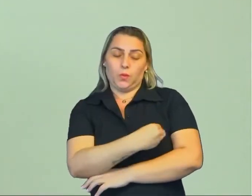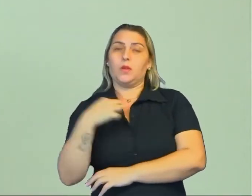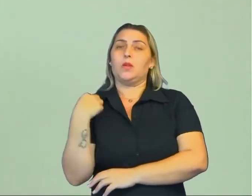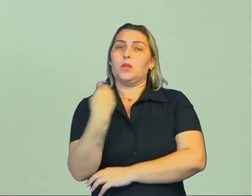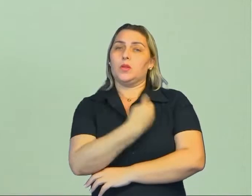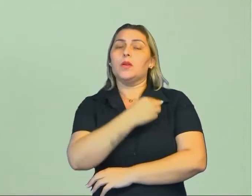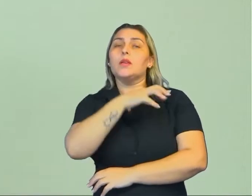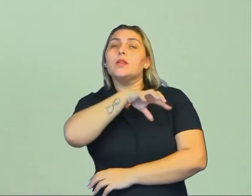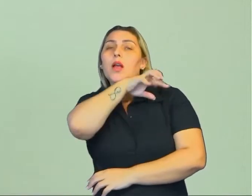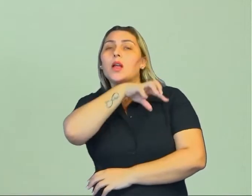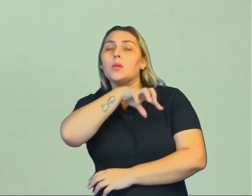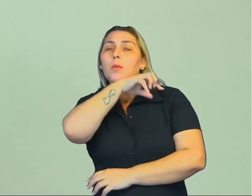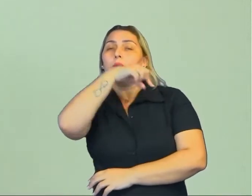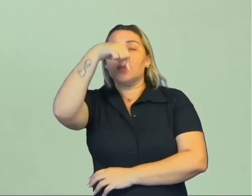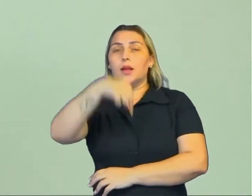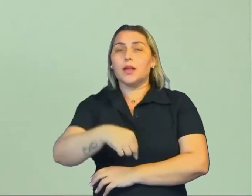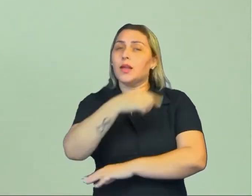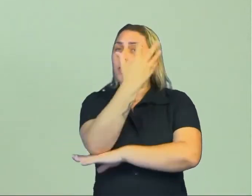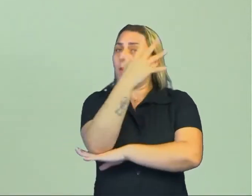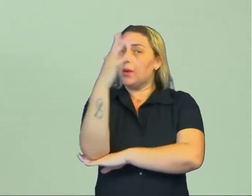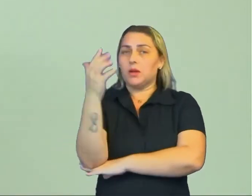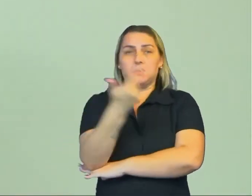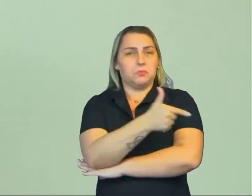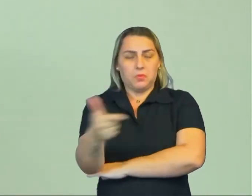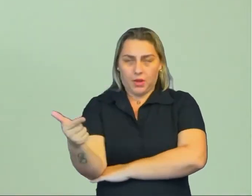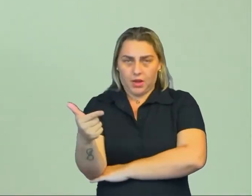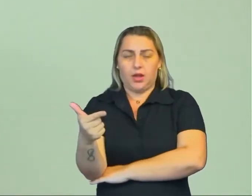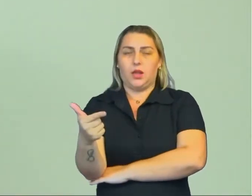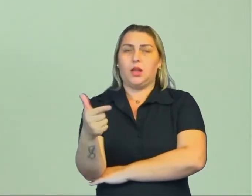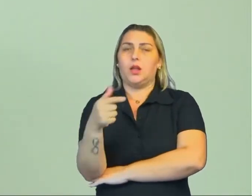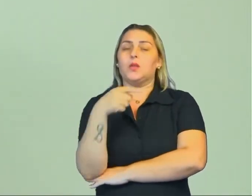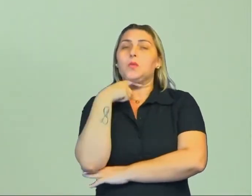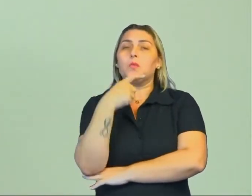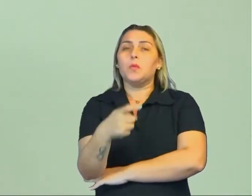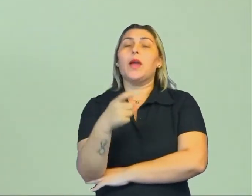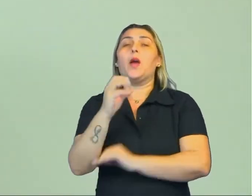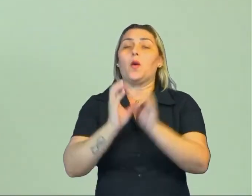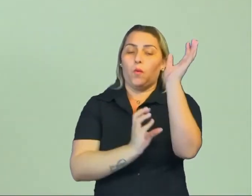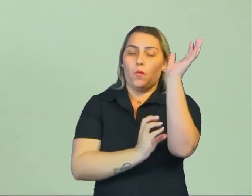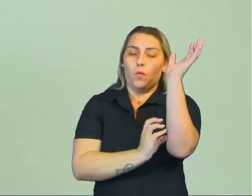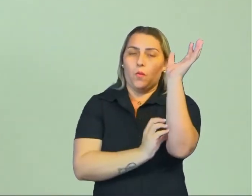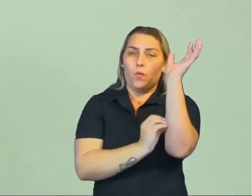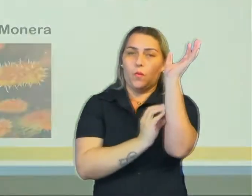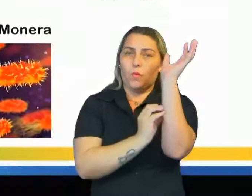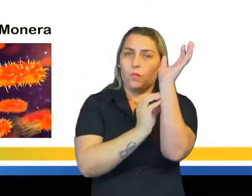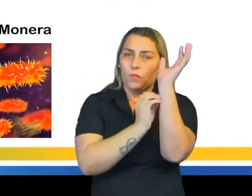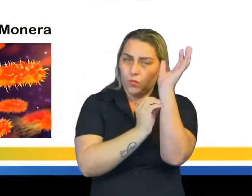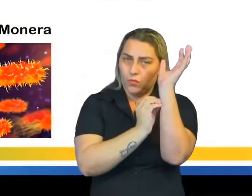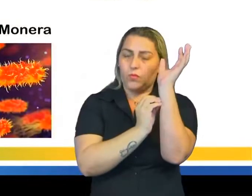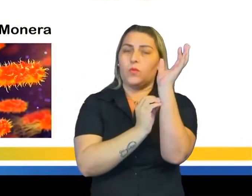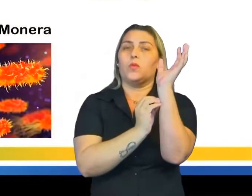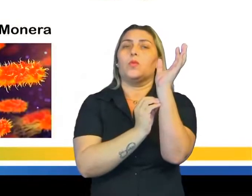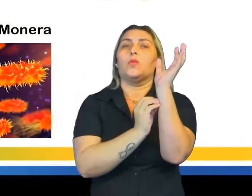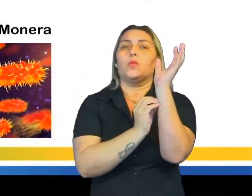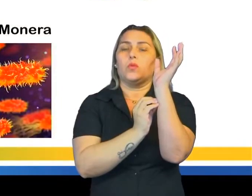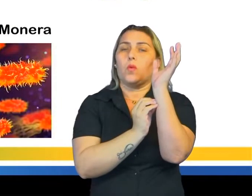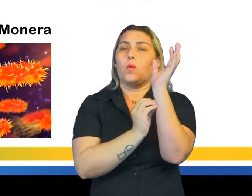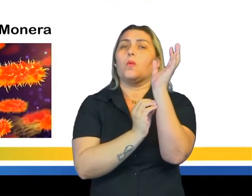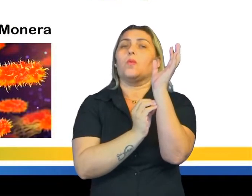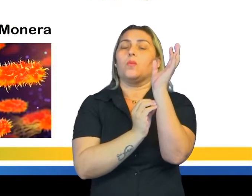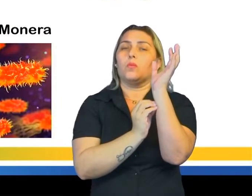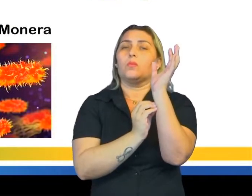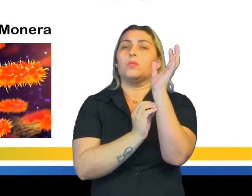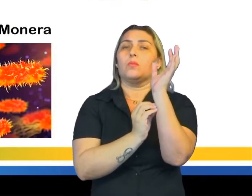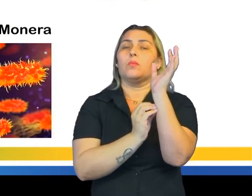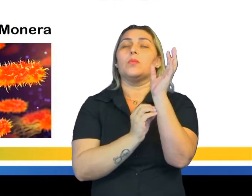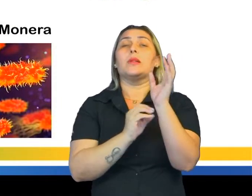somos animais. Ninguém aqui é uma planta, ninguém aqui é um fungo, um bolor de pão,